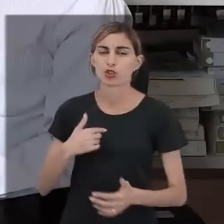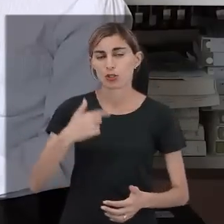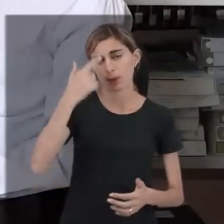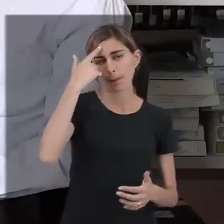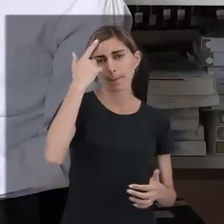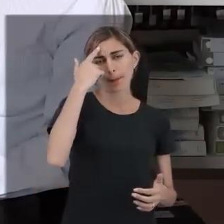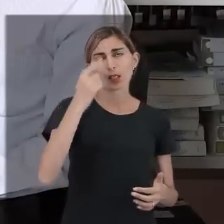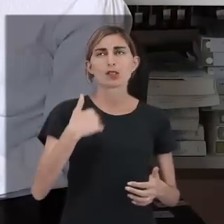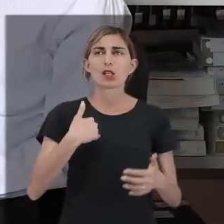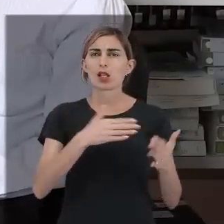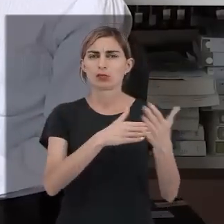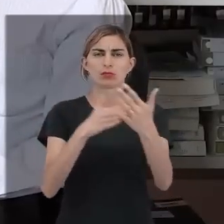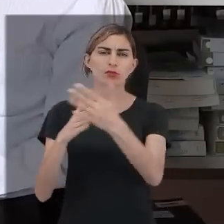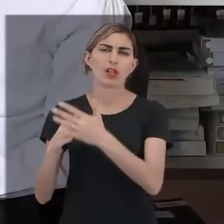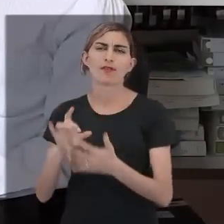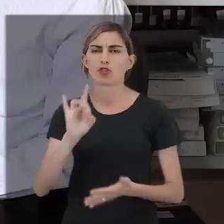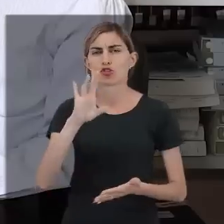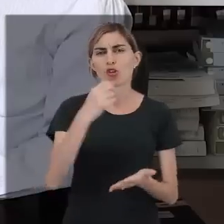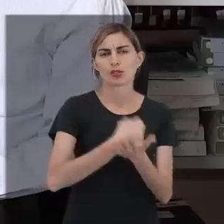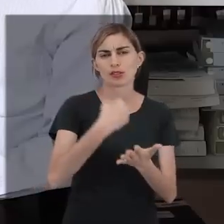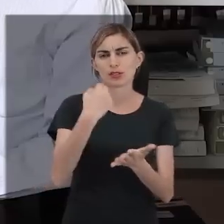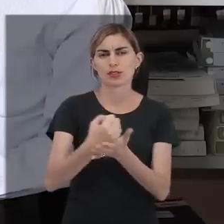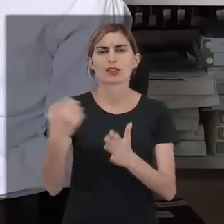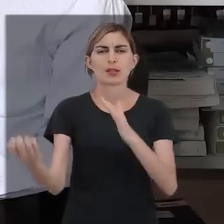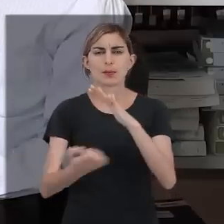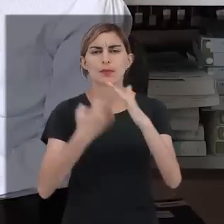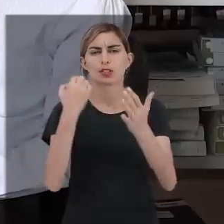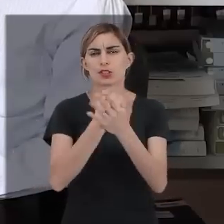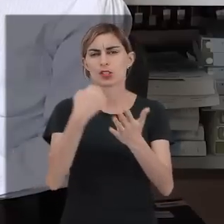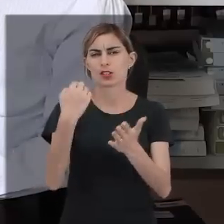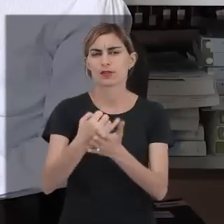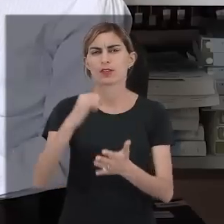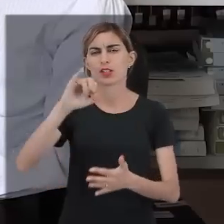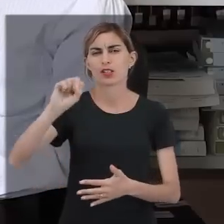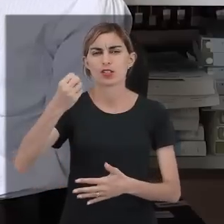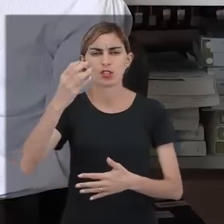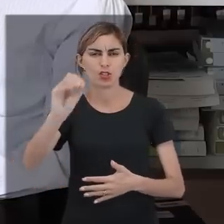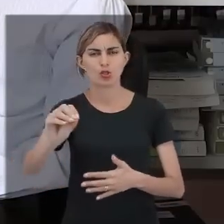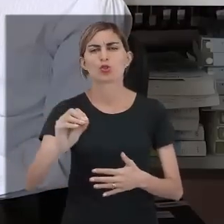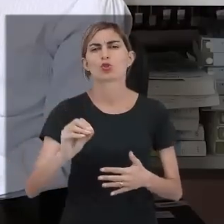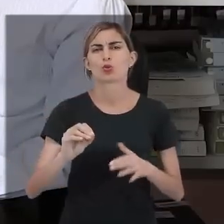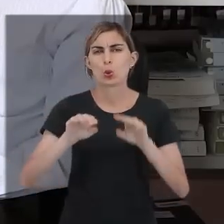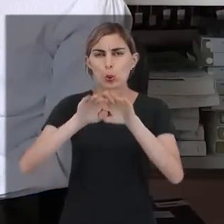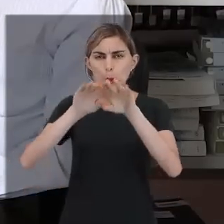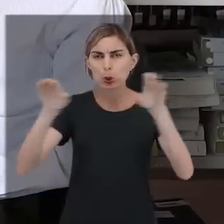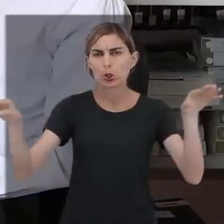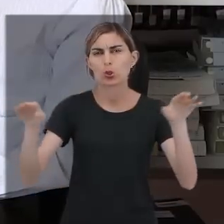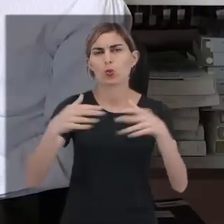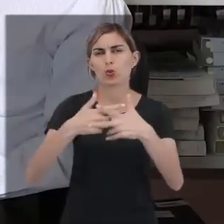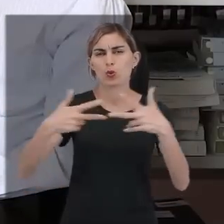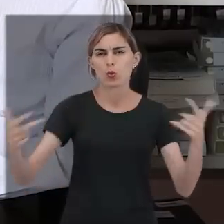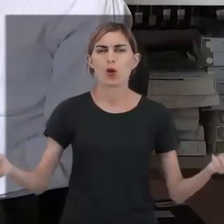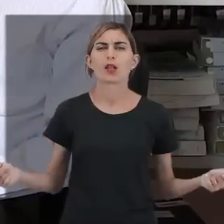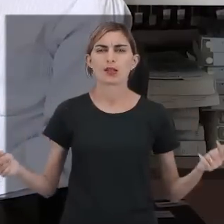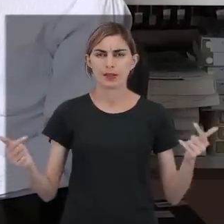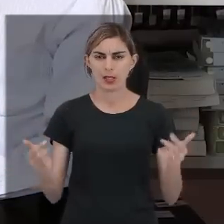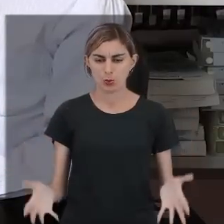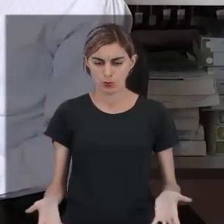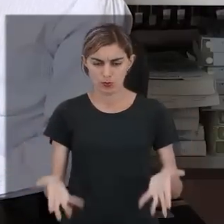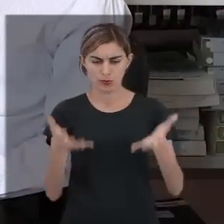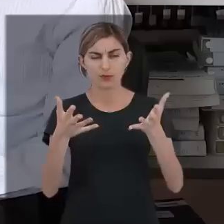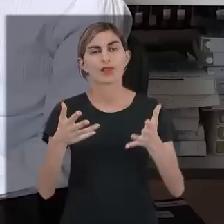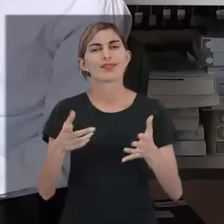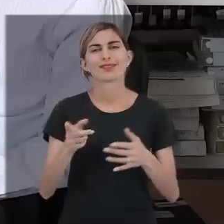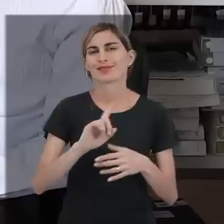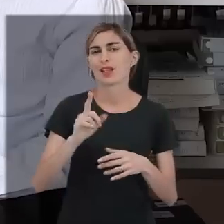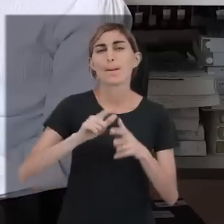grande desafio é só eu me certificar, a empresa certificar pela ISO ou atingir aquele nível de qualidade de excelência.